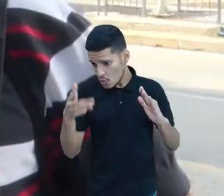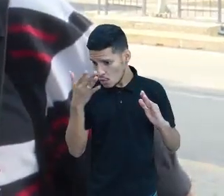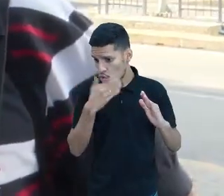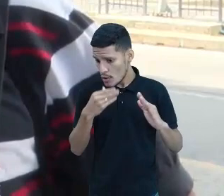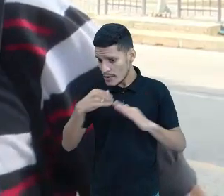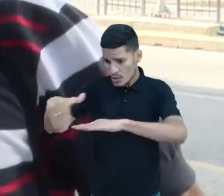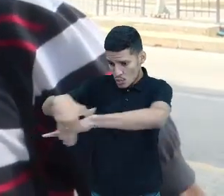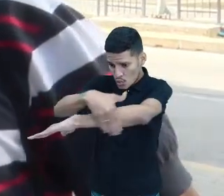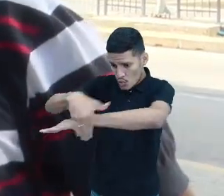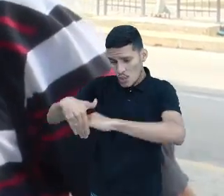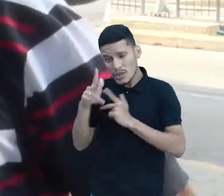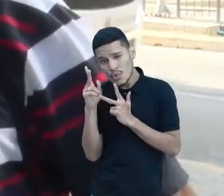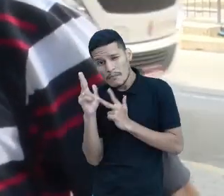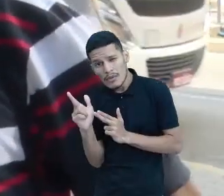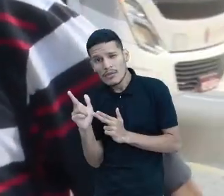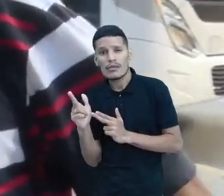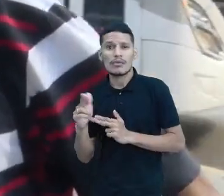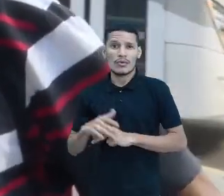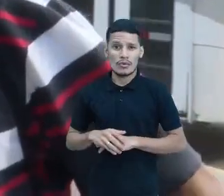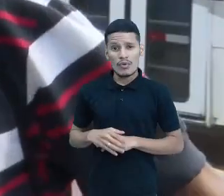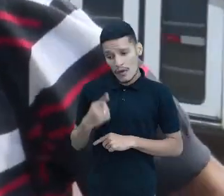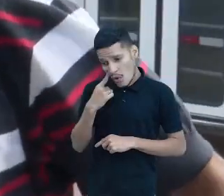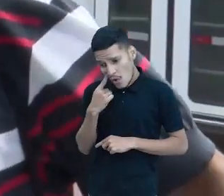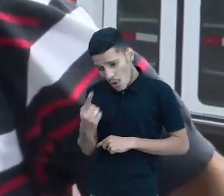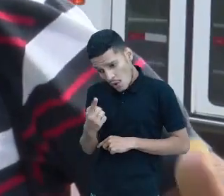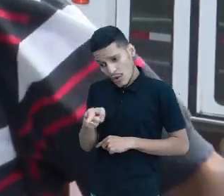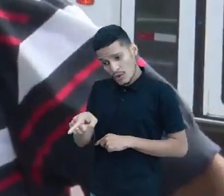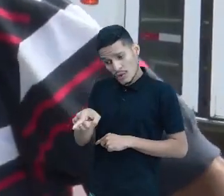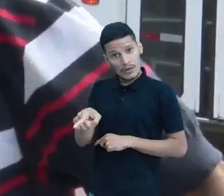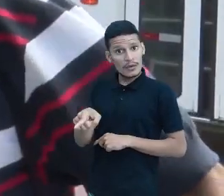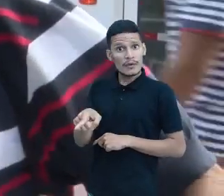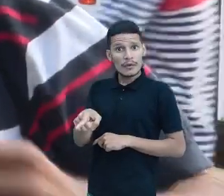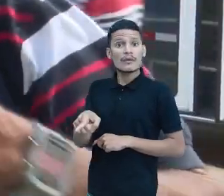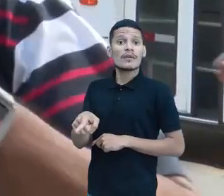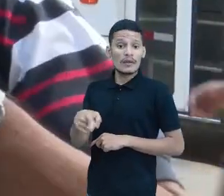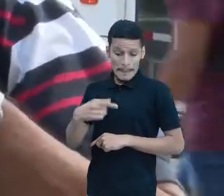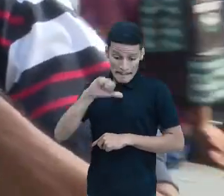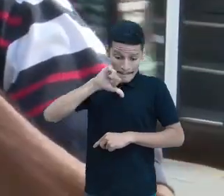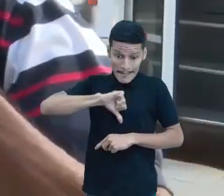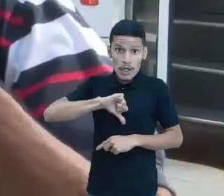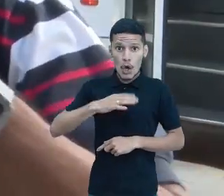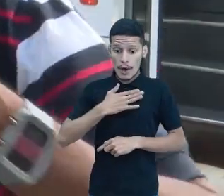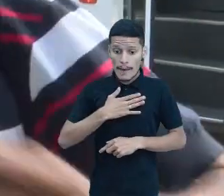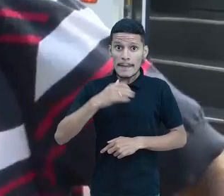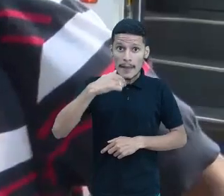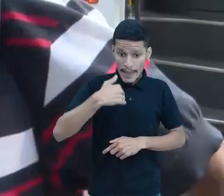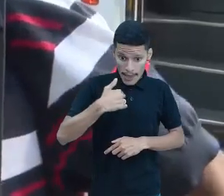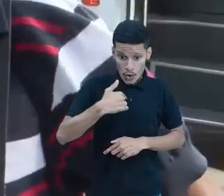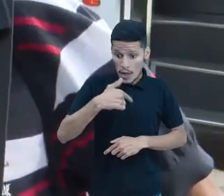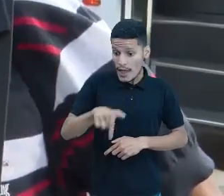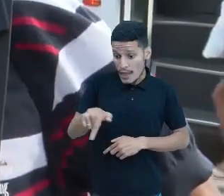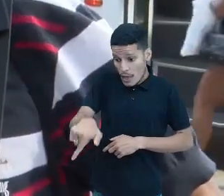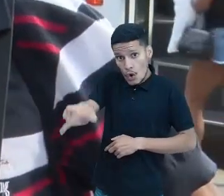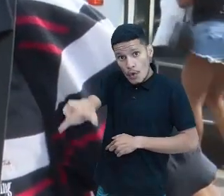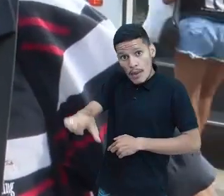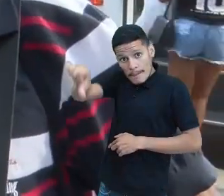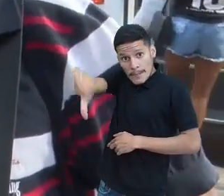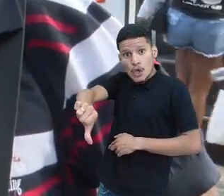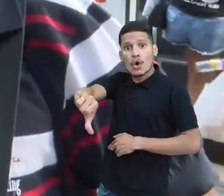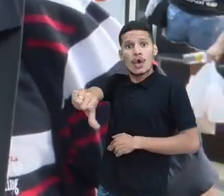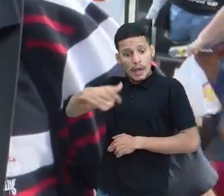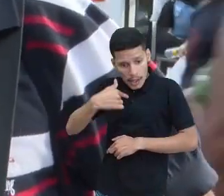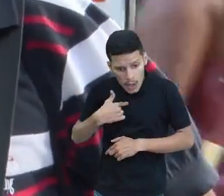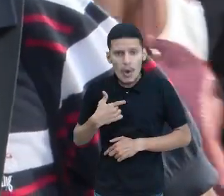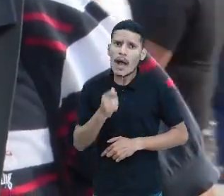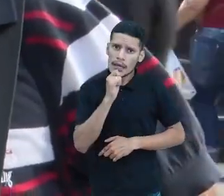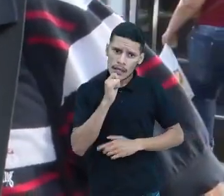dormindo, fico olhando, mas pior do que eu ainda tenho um lar, tenho uma família,